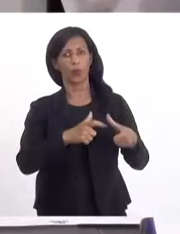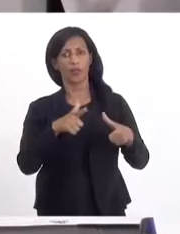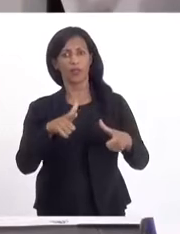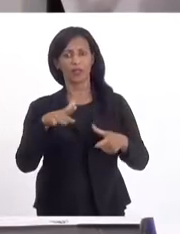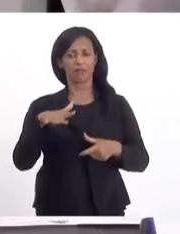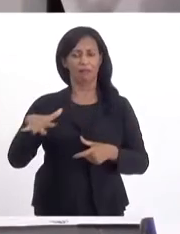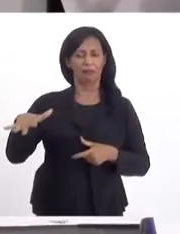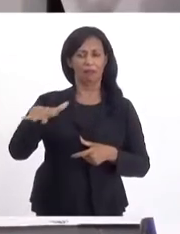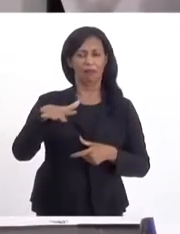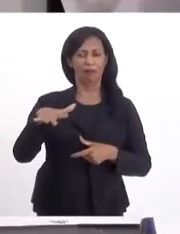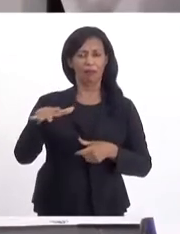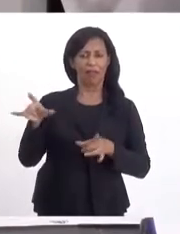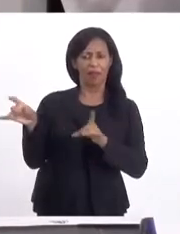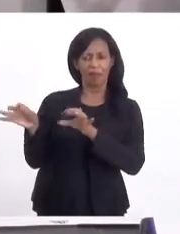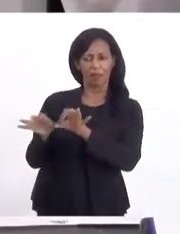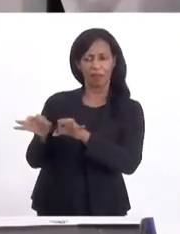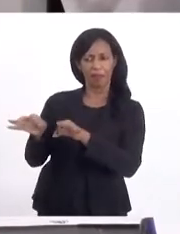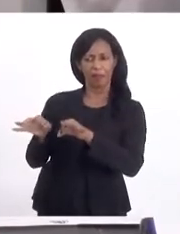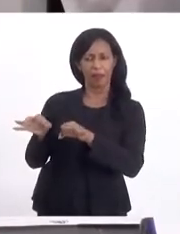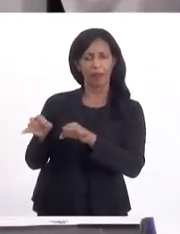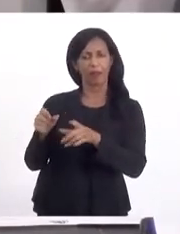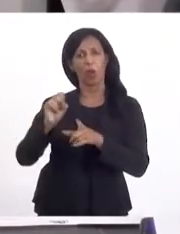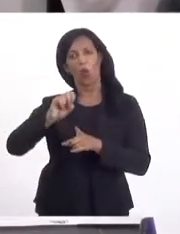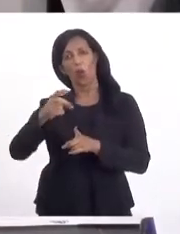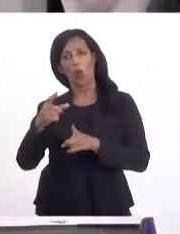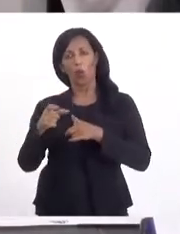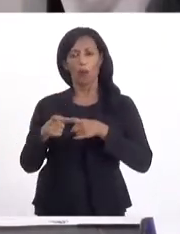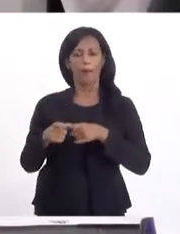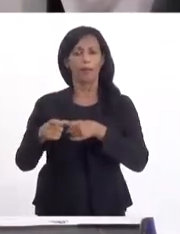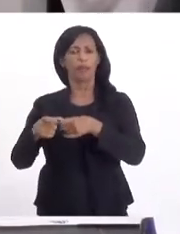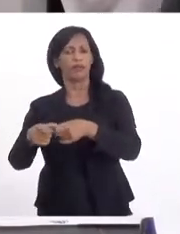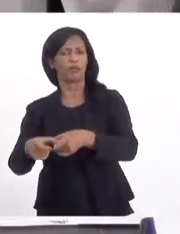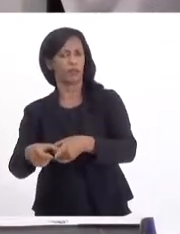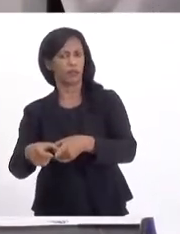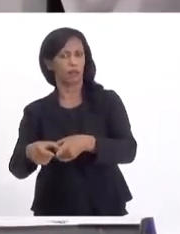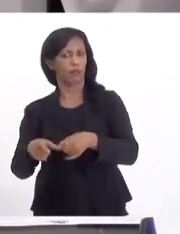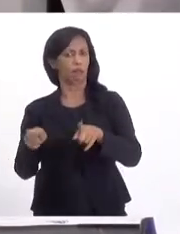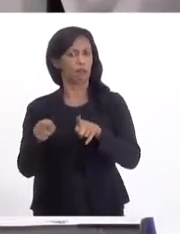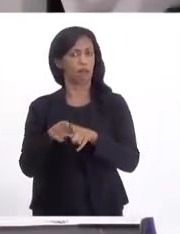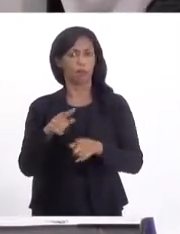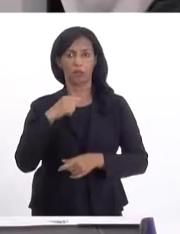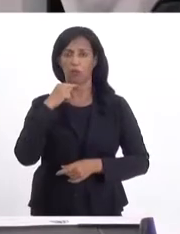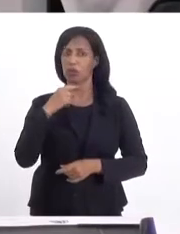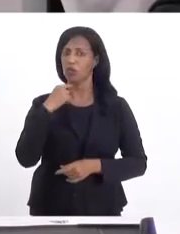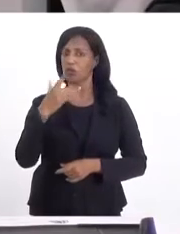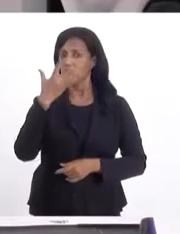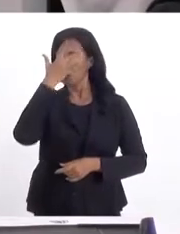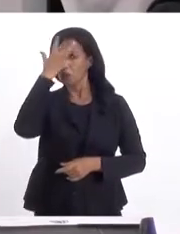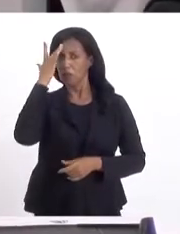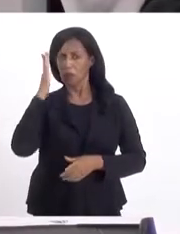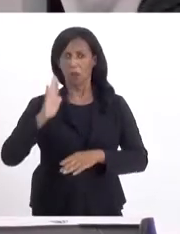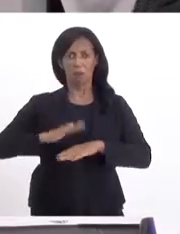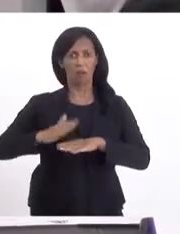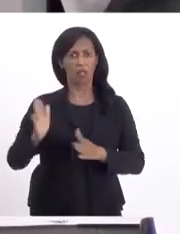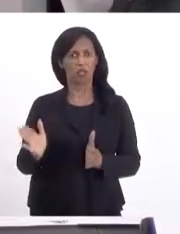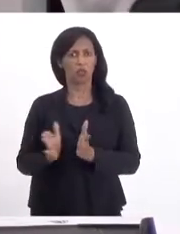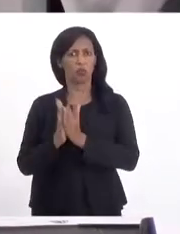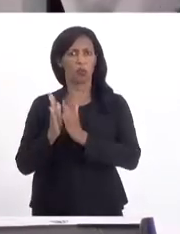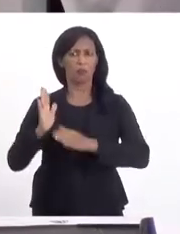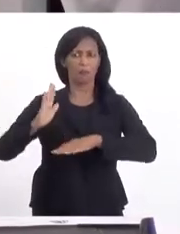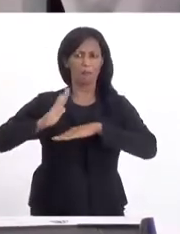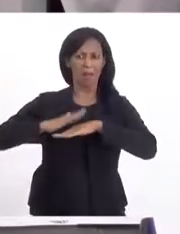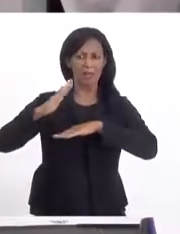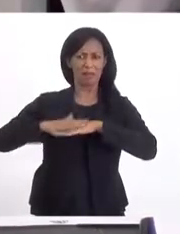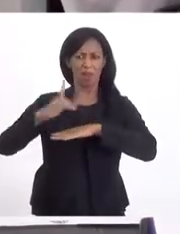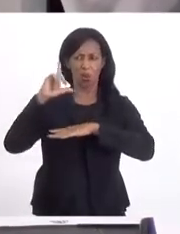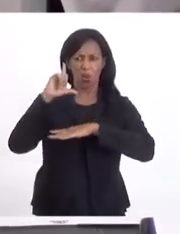área densificada ou estão em periferia, né? Porque também não adianta botar as pessoas mais carentes morando cada vez mais